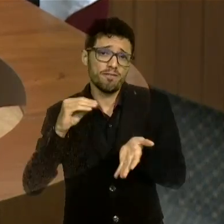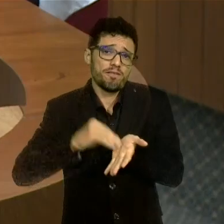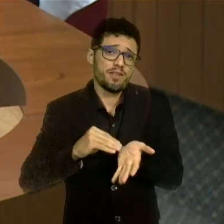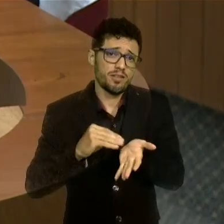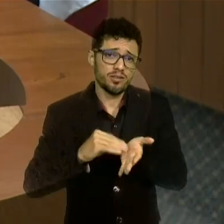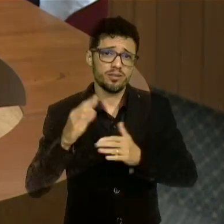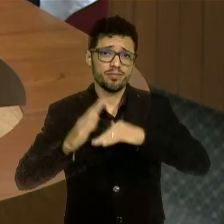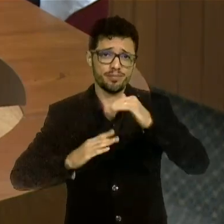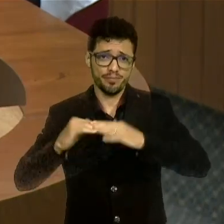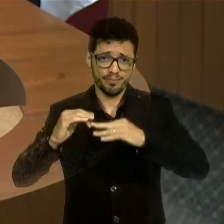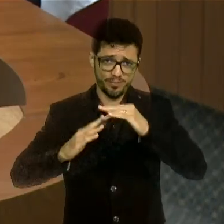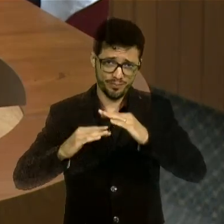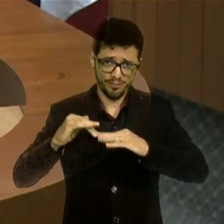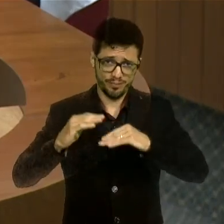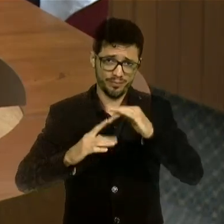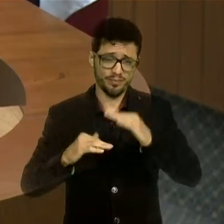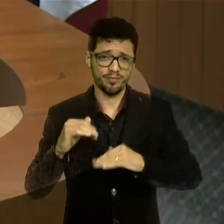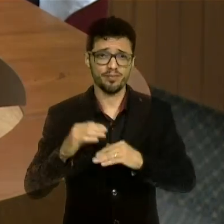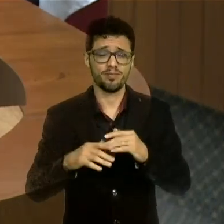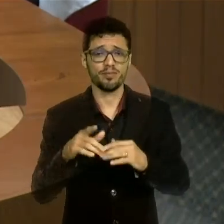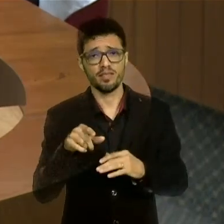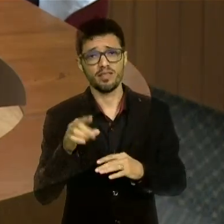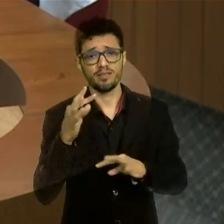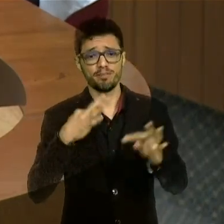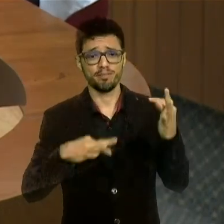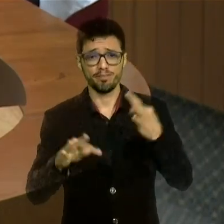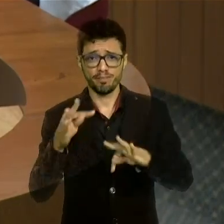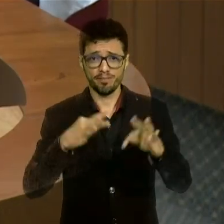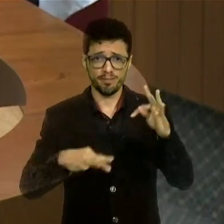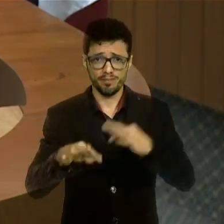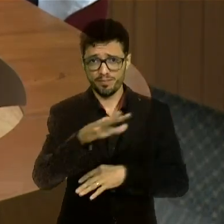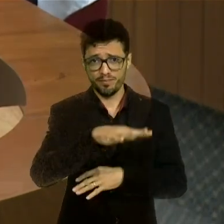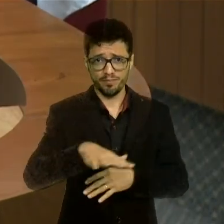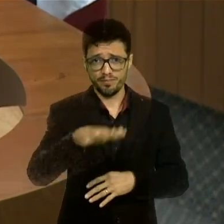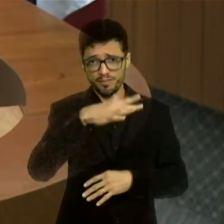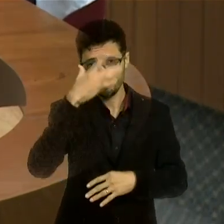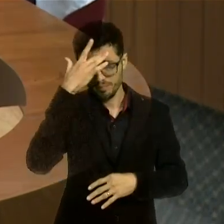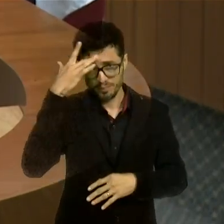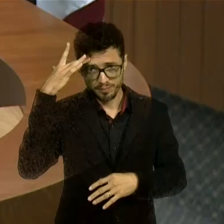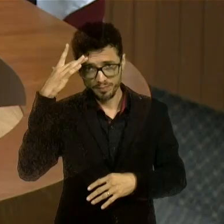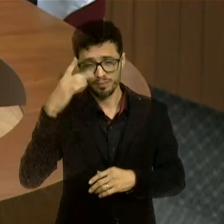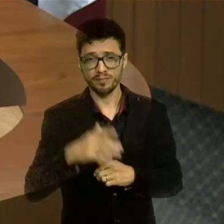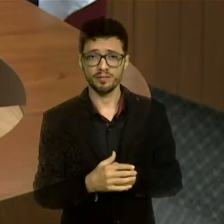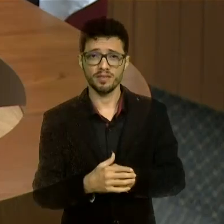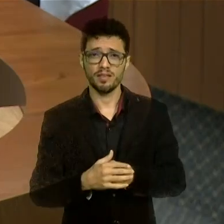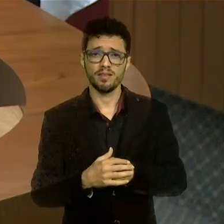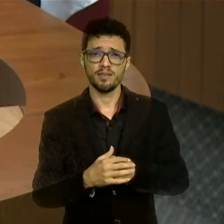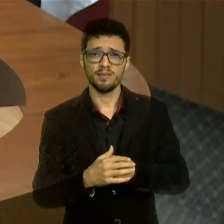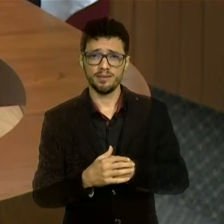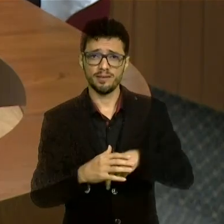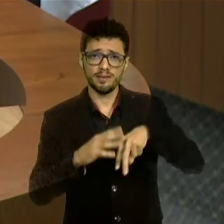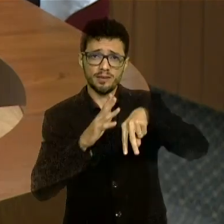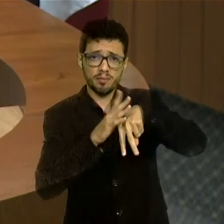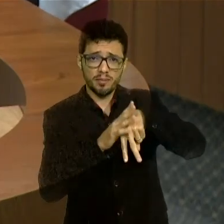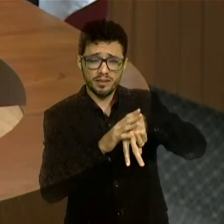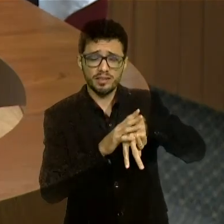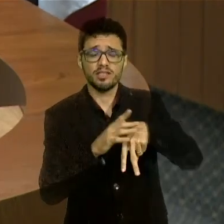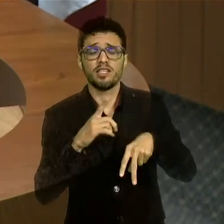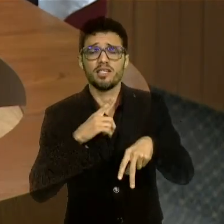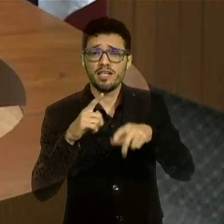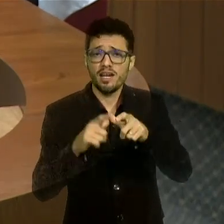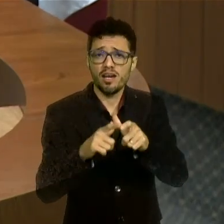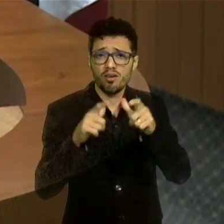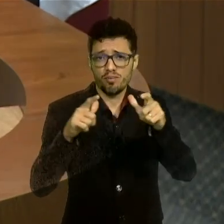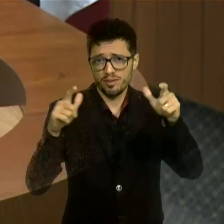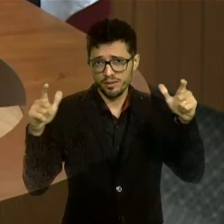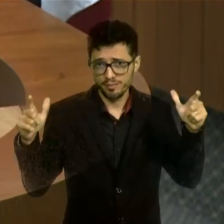profissionais para tratarem esses pacientes, que cada vez mais aumenta o diagnóstico, a gente